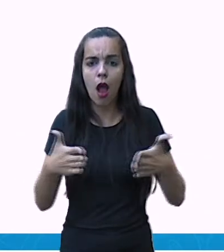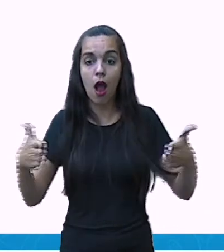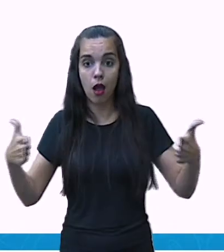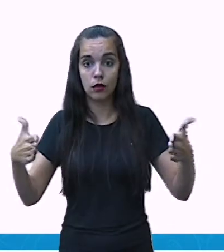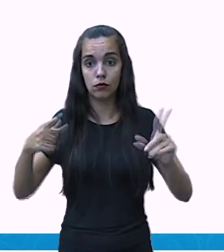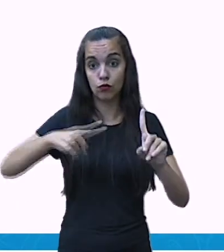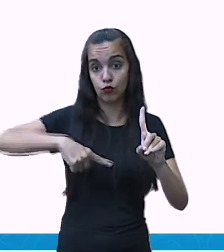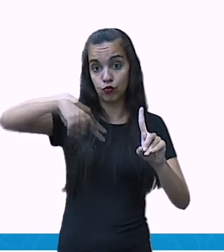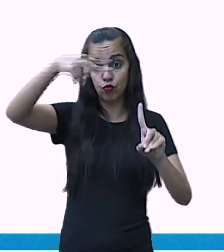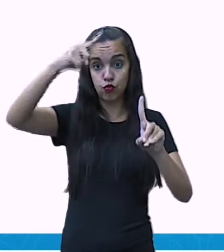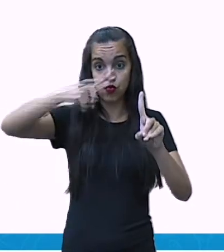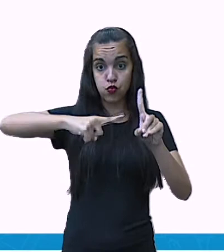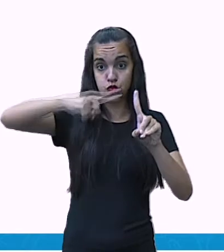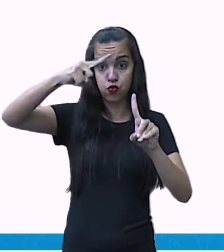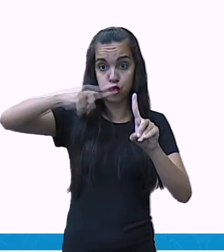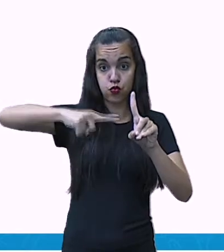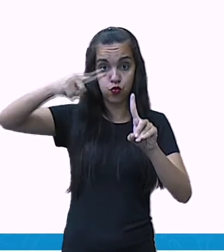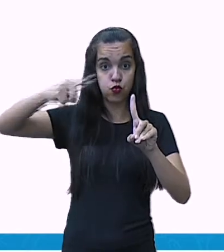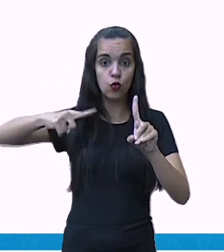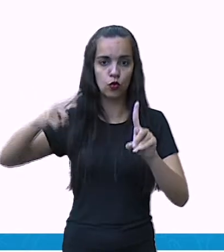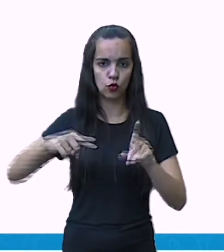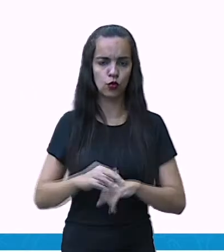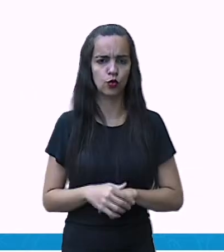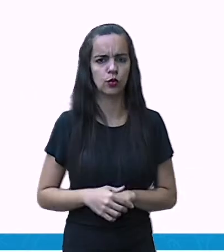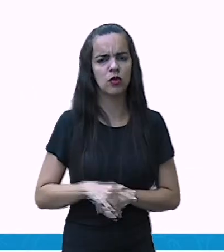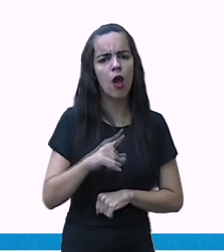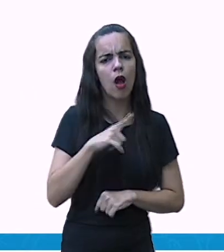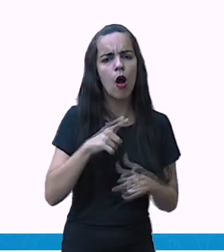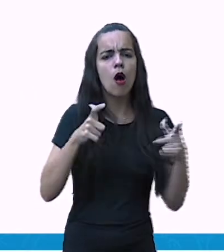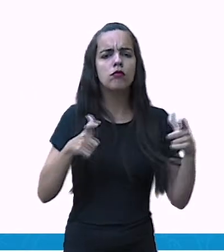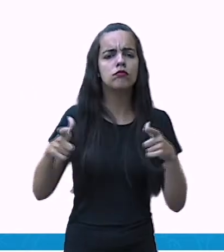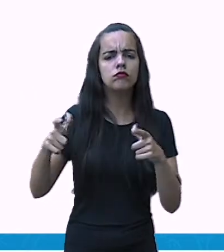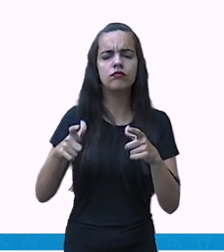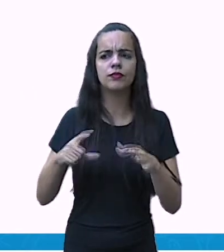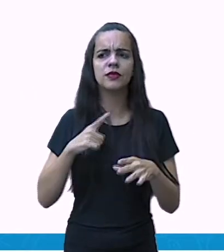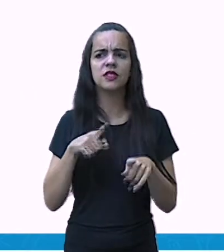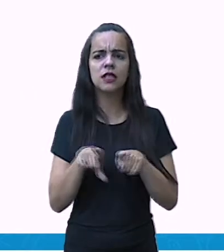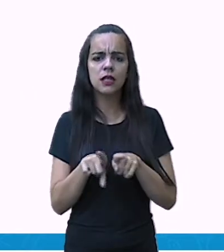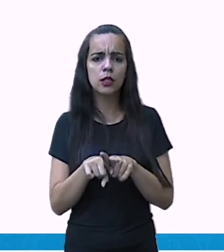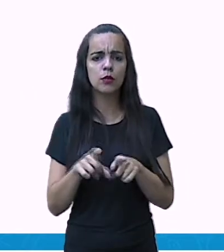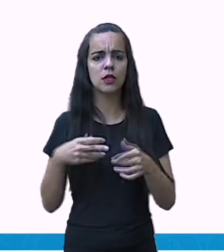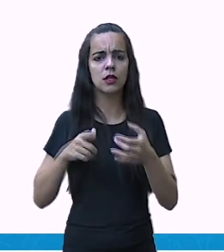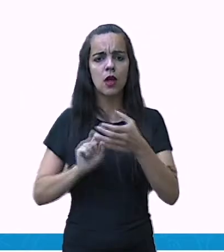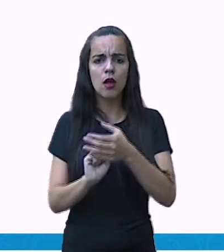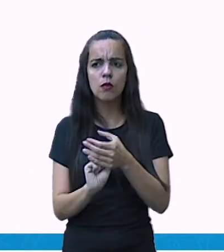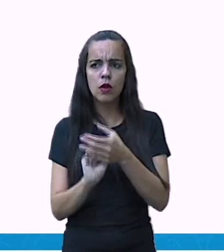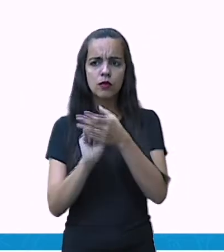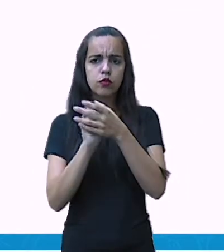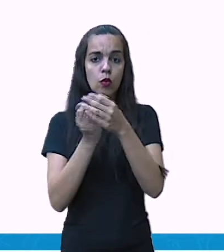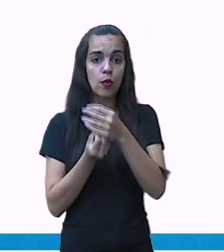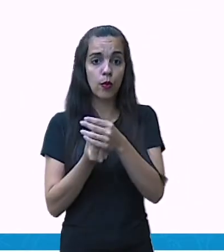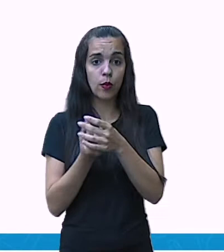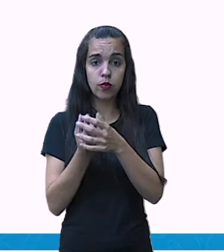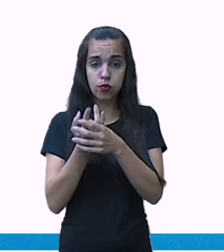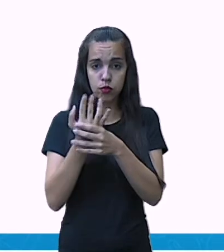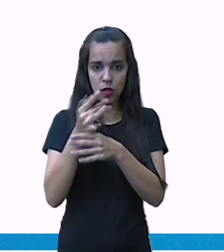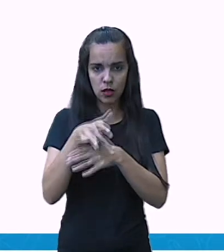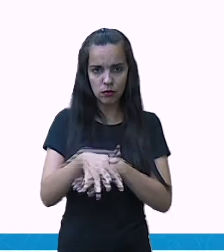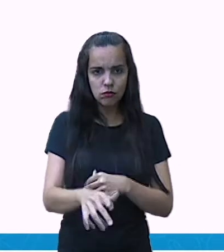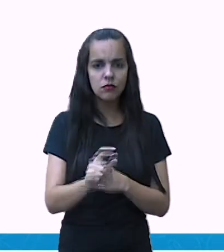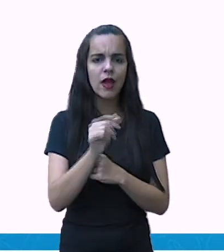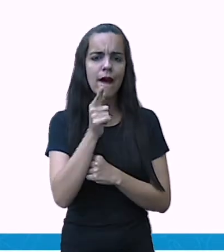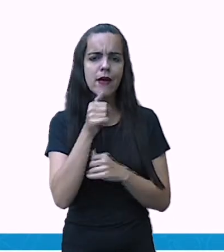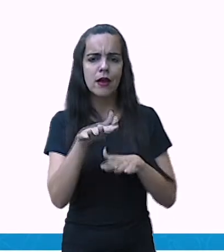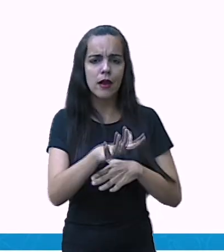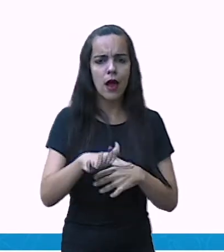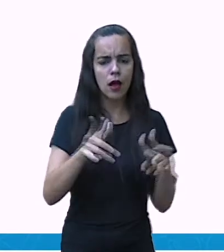corre de áreas de maior altitude para as áreas aonde fica a nascente, para